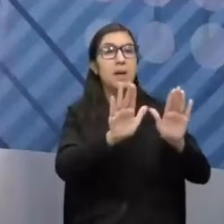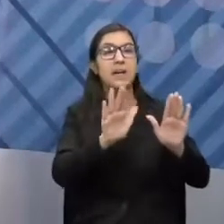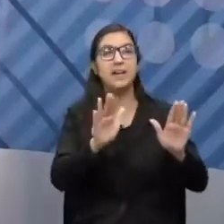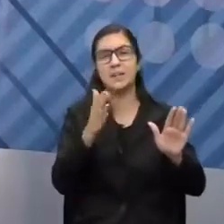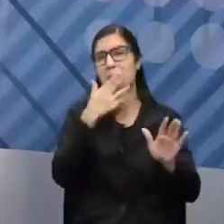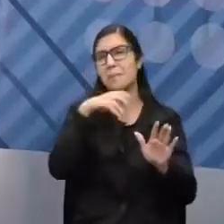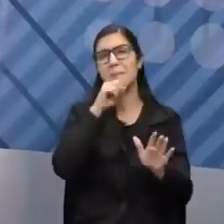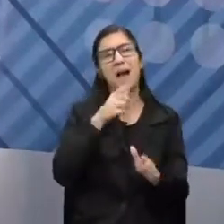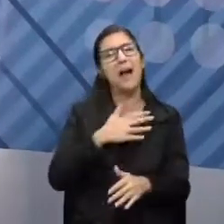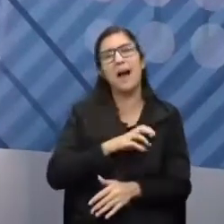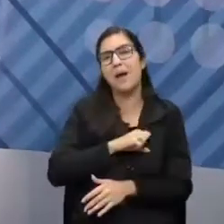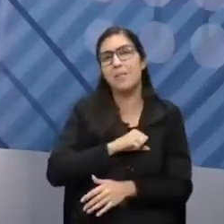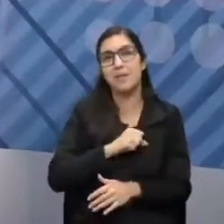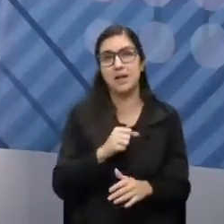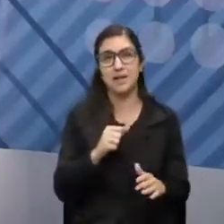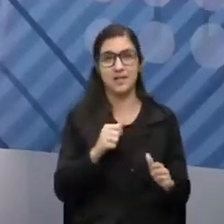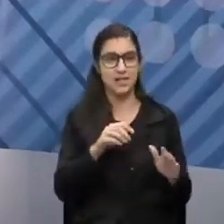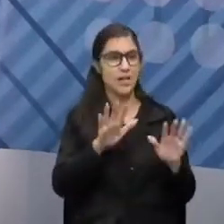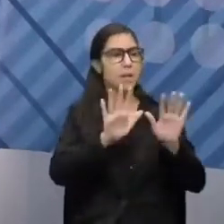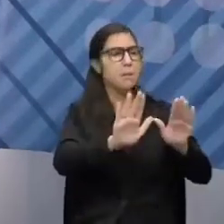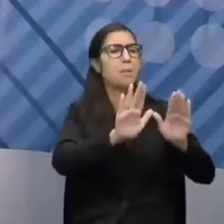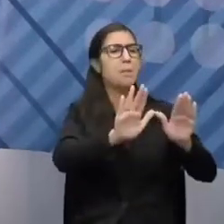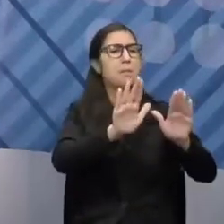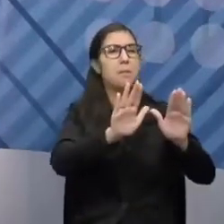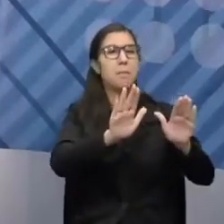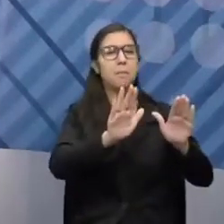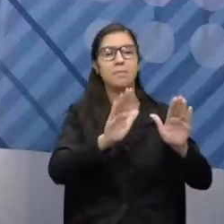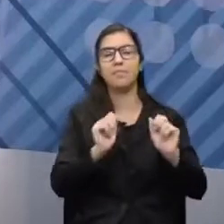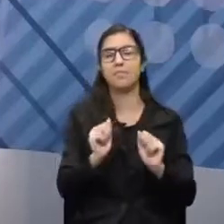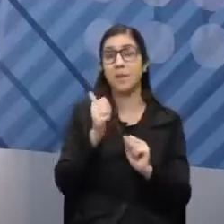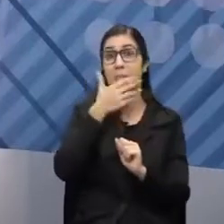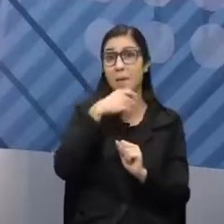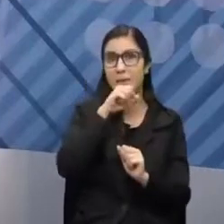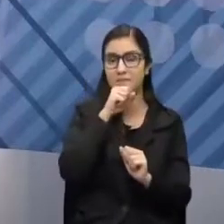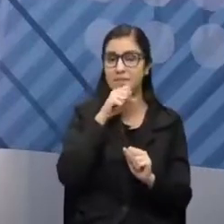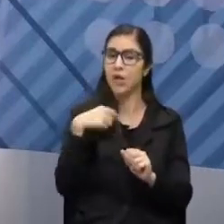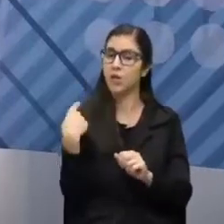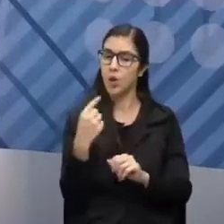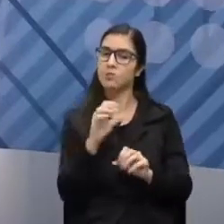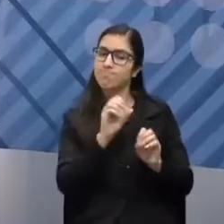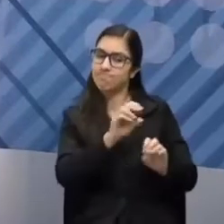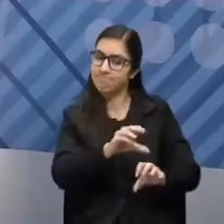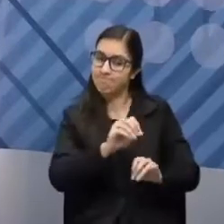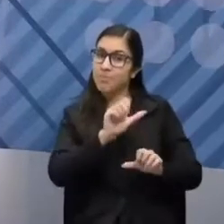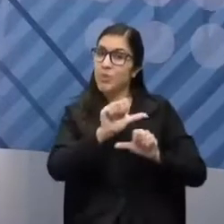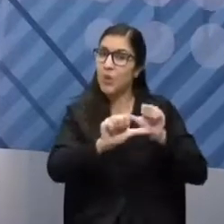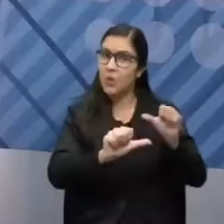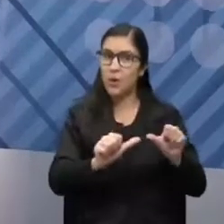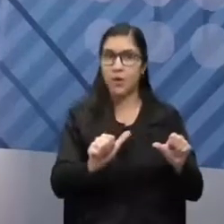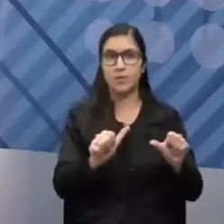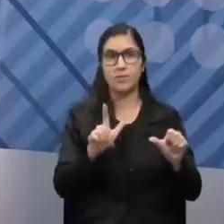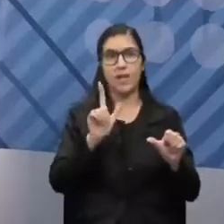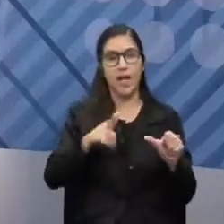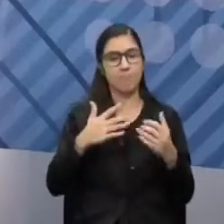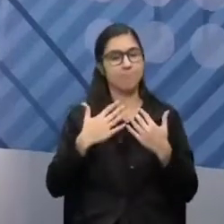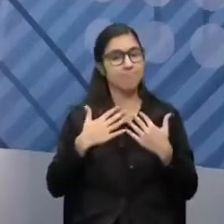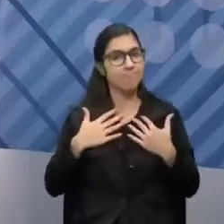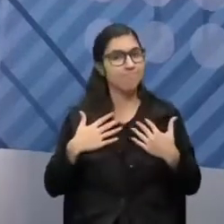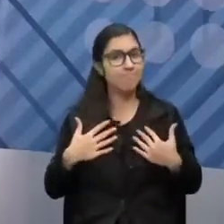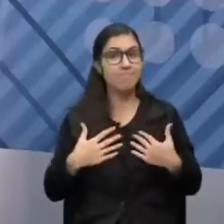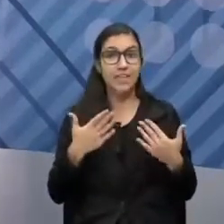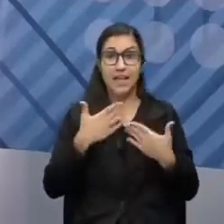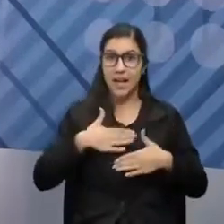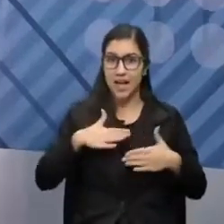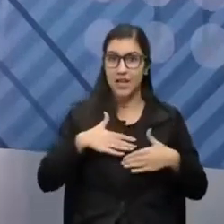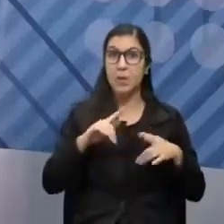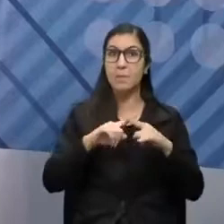permaneceria sempre esse. Então, quando o pai chega, ele tocava no peito do pai. E aí nós trocamos, né? Então, o papai ficou como um carinho, né?